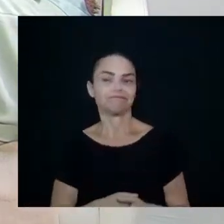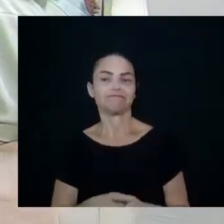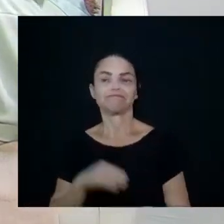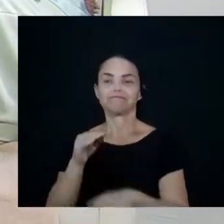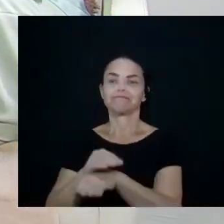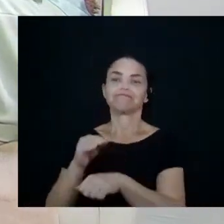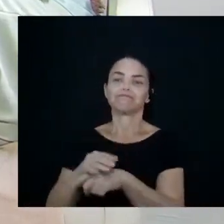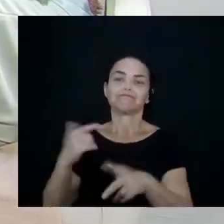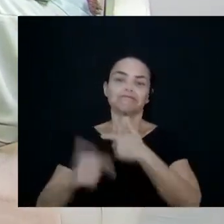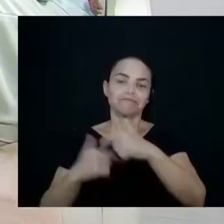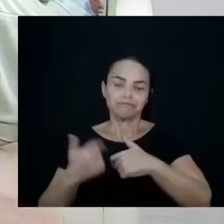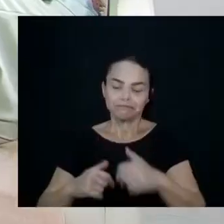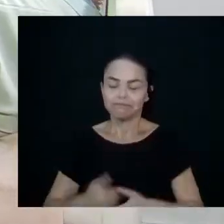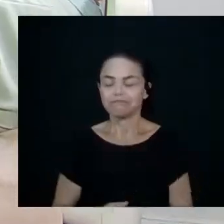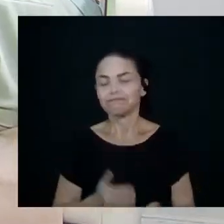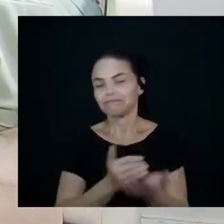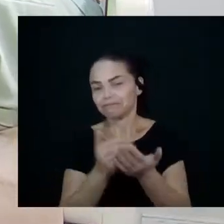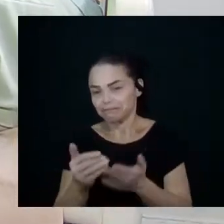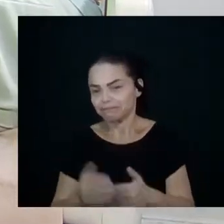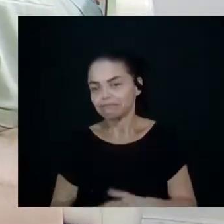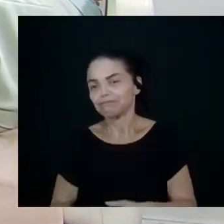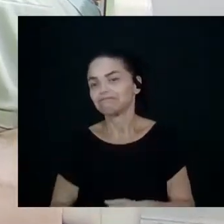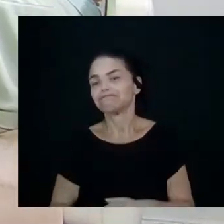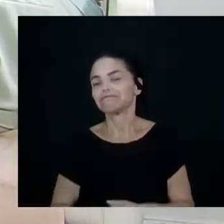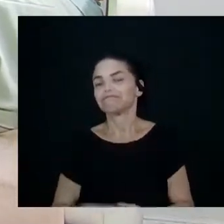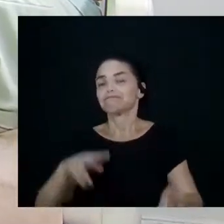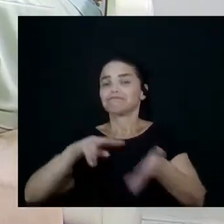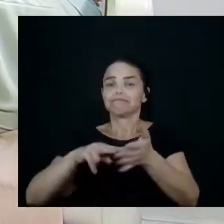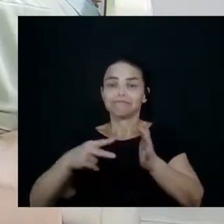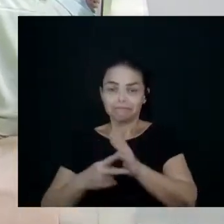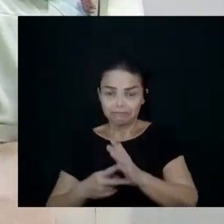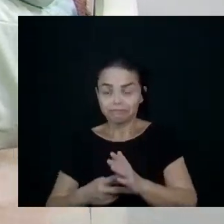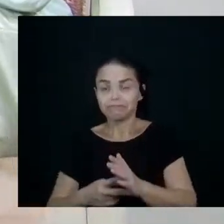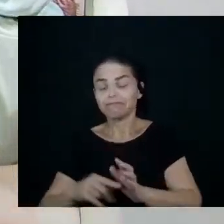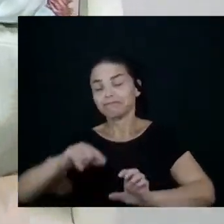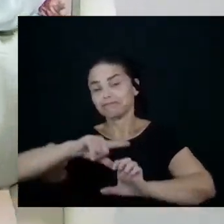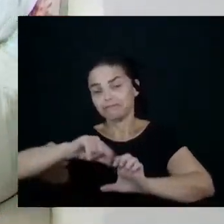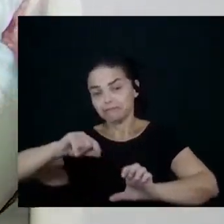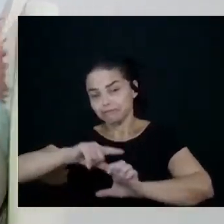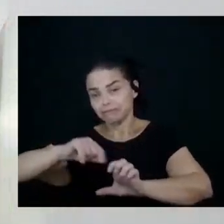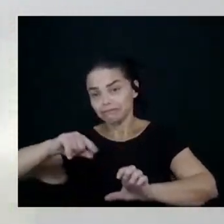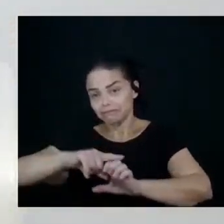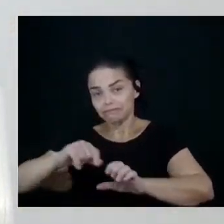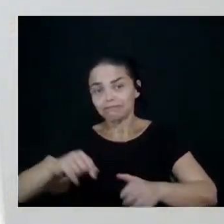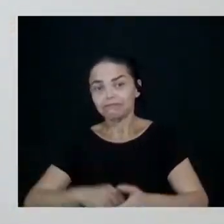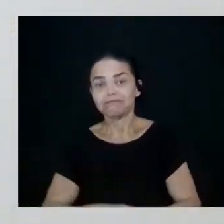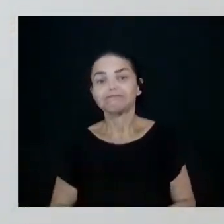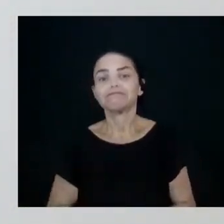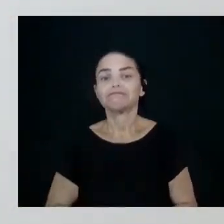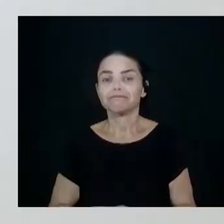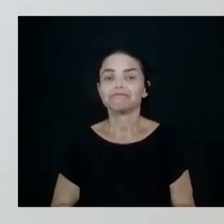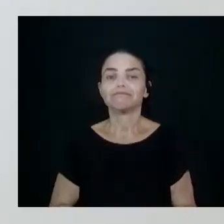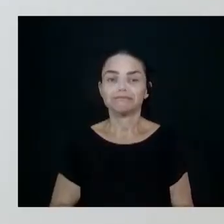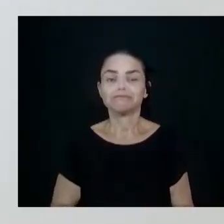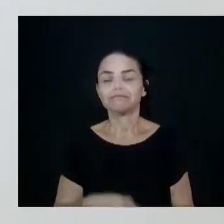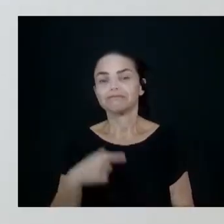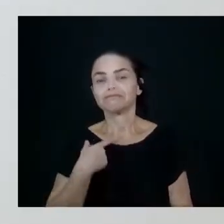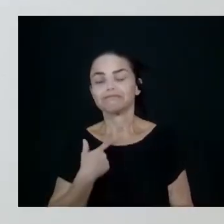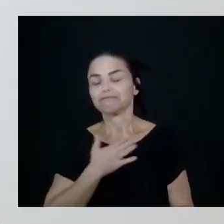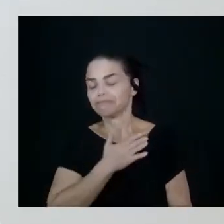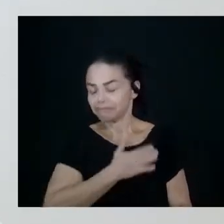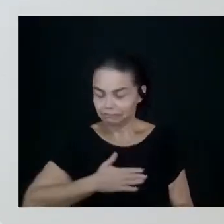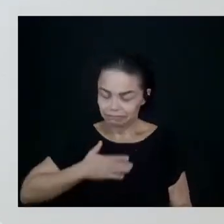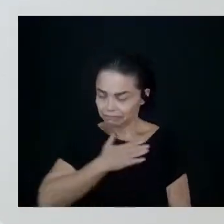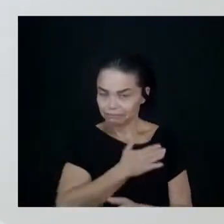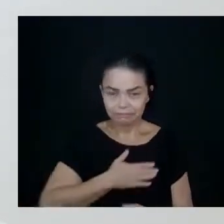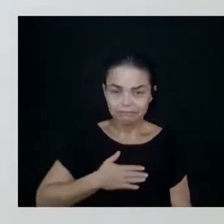do sustento também. Então, começou aí a significar não só empreendedorismo no fato do